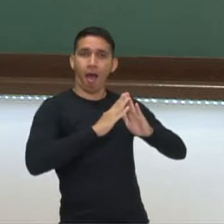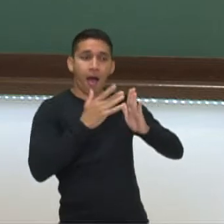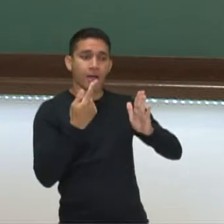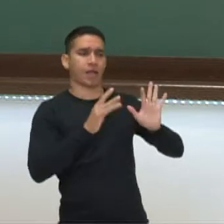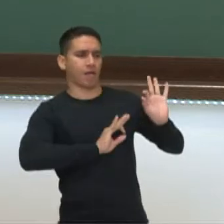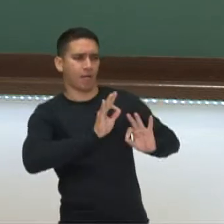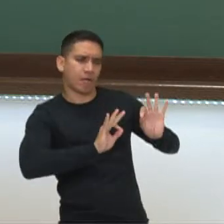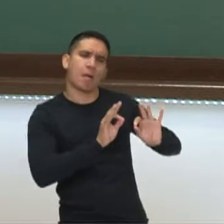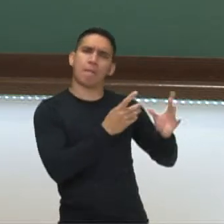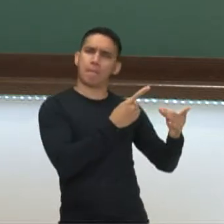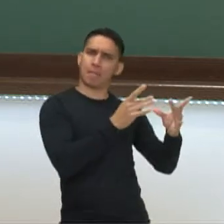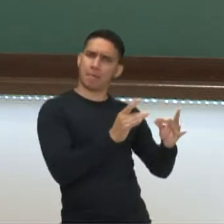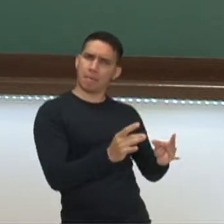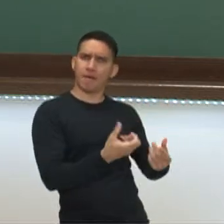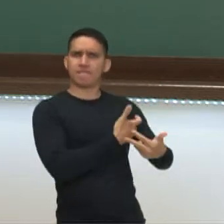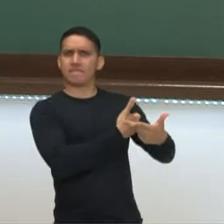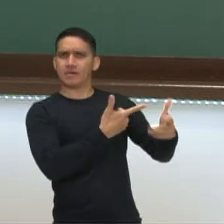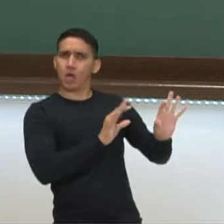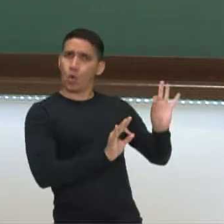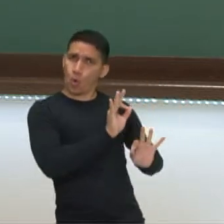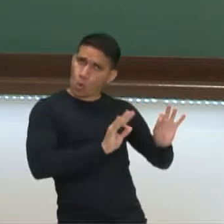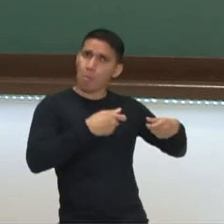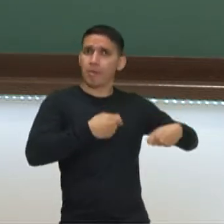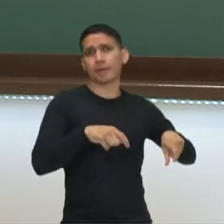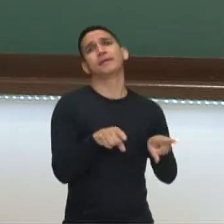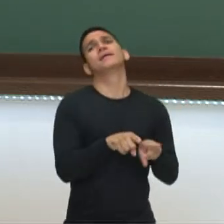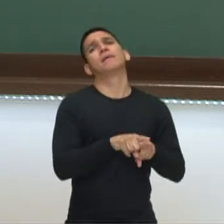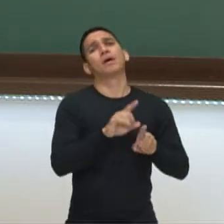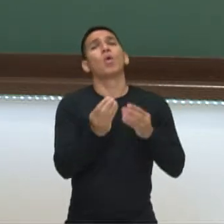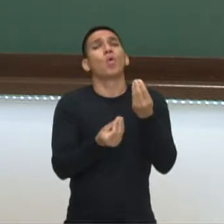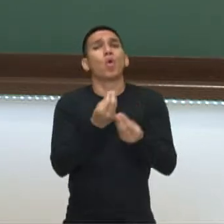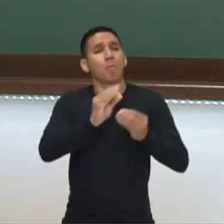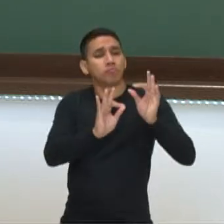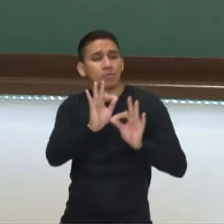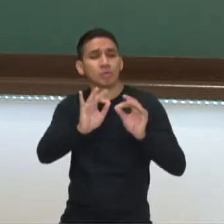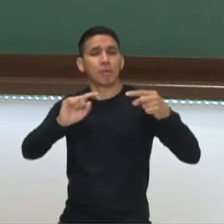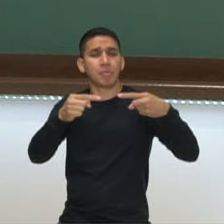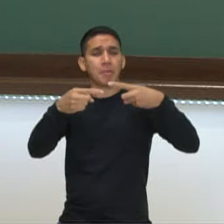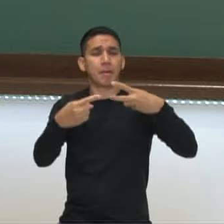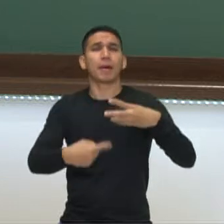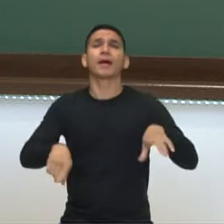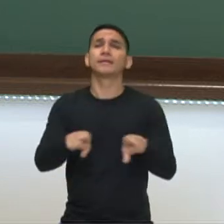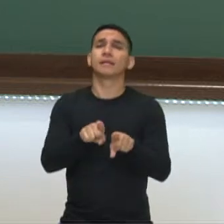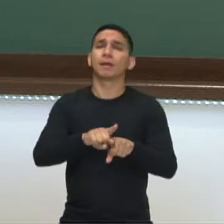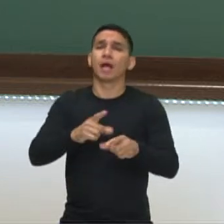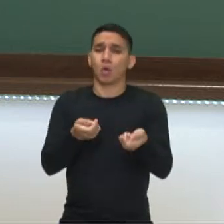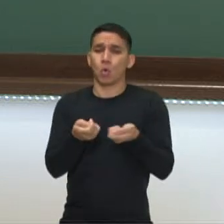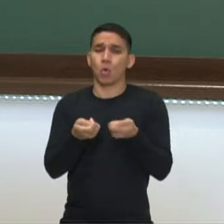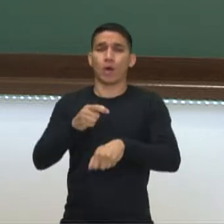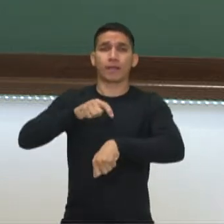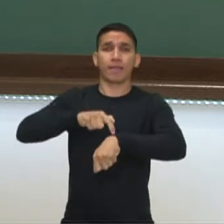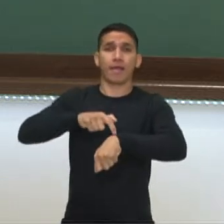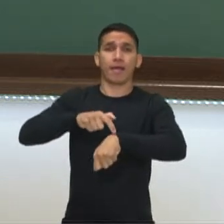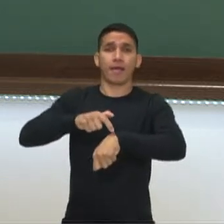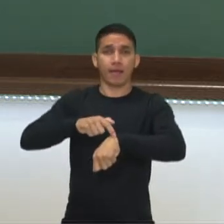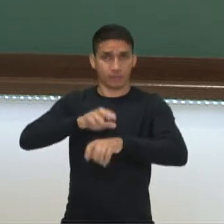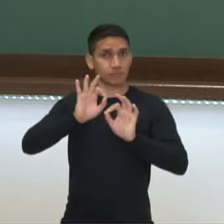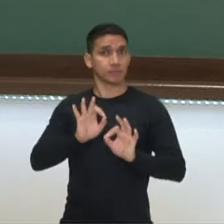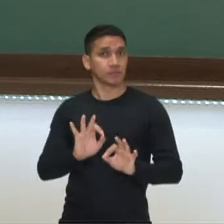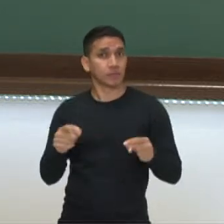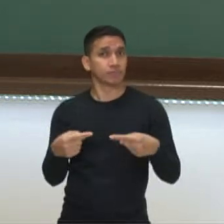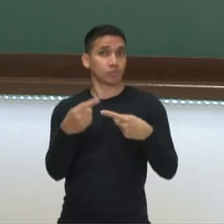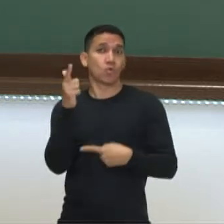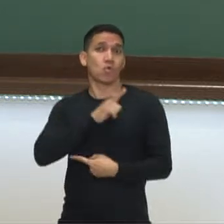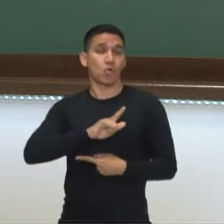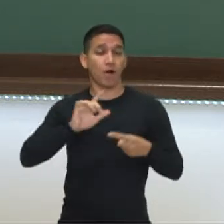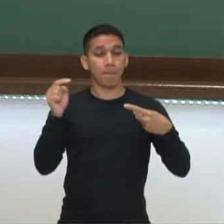de tarefas e a gente precisa organizar essas tarefas, organizar o nosso tempo, ter uma gestão de tempo para